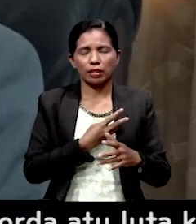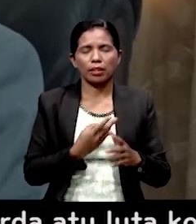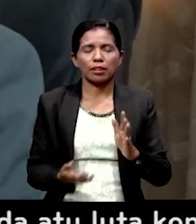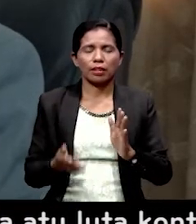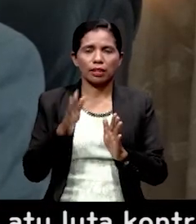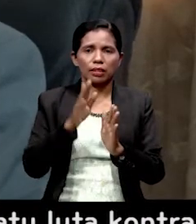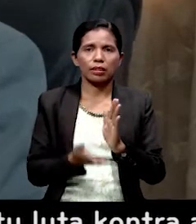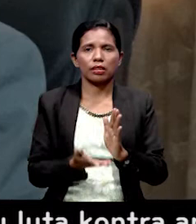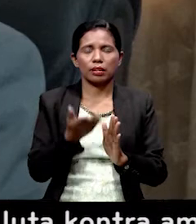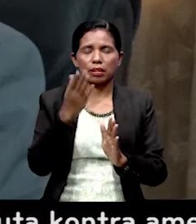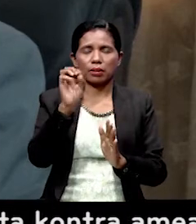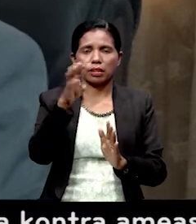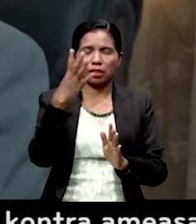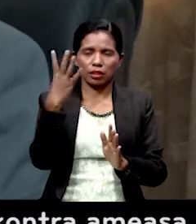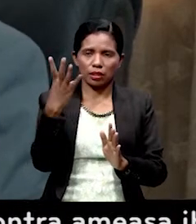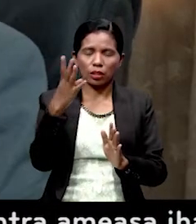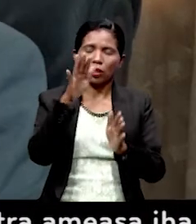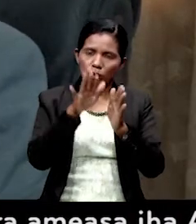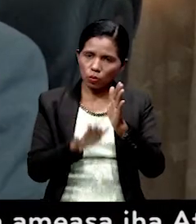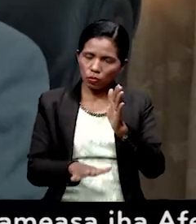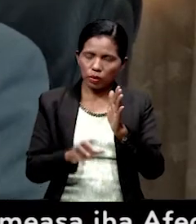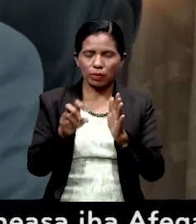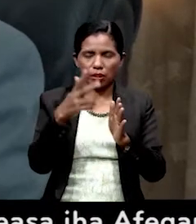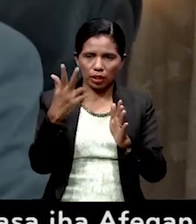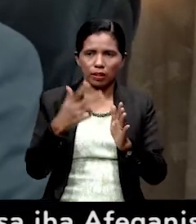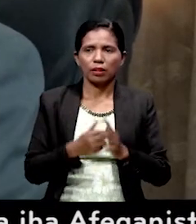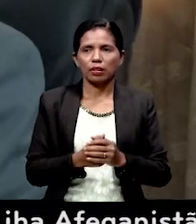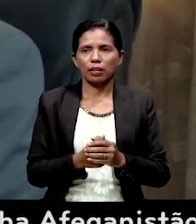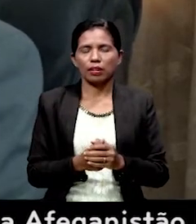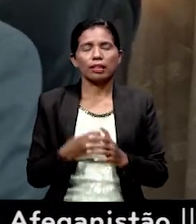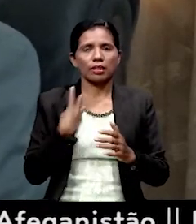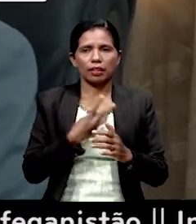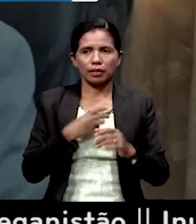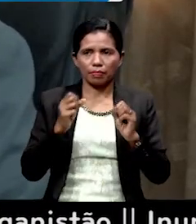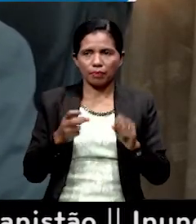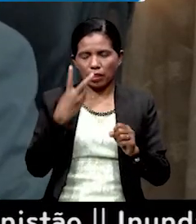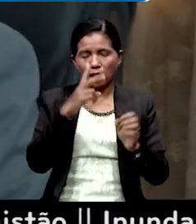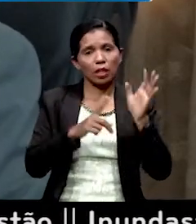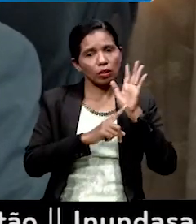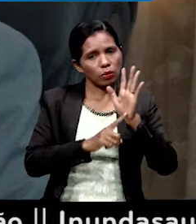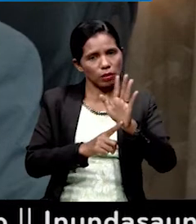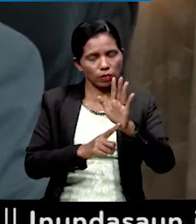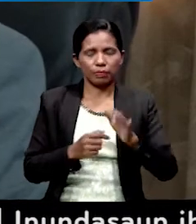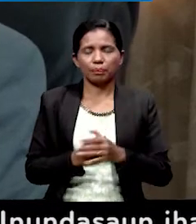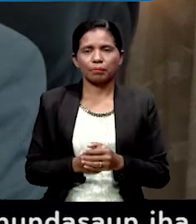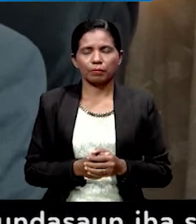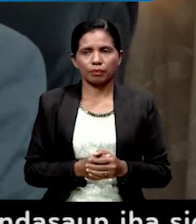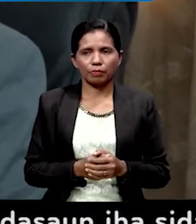falba 13, vale 14,50 tum falba 13. Portanto ne a tubele foate ne para atento. Portanto